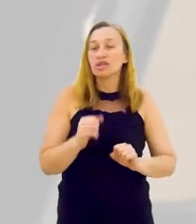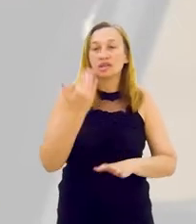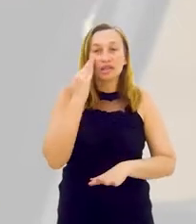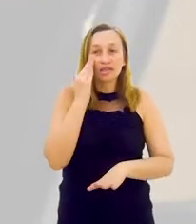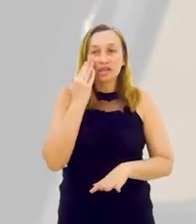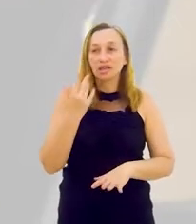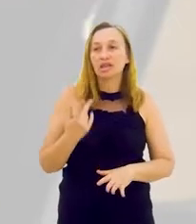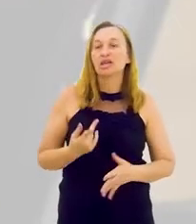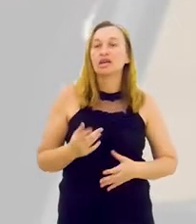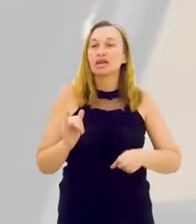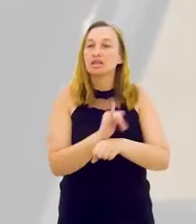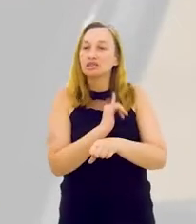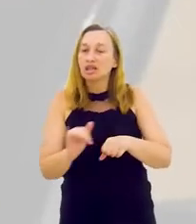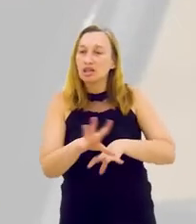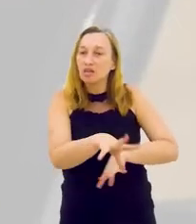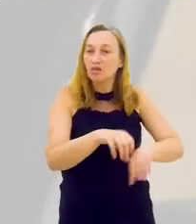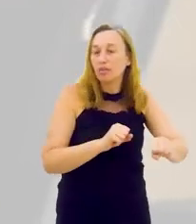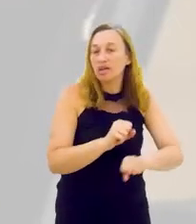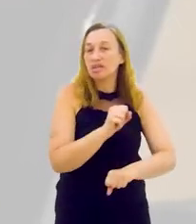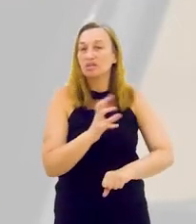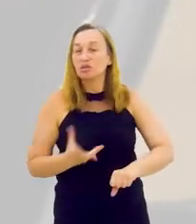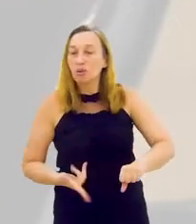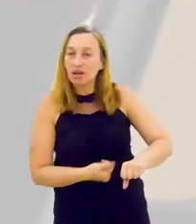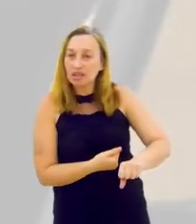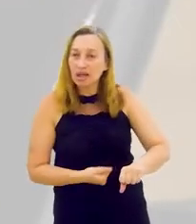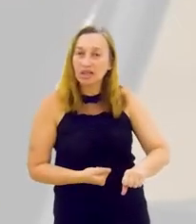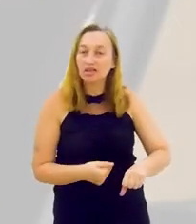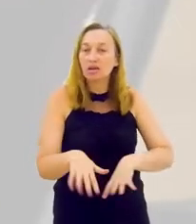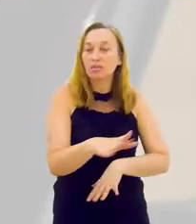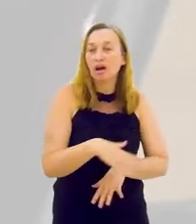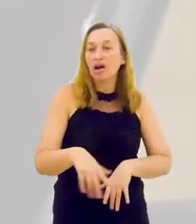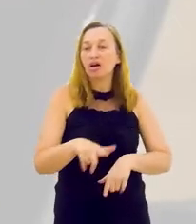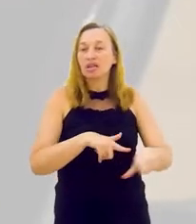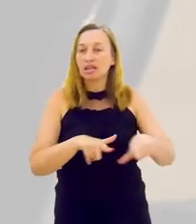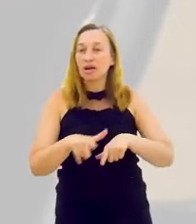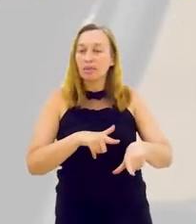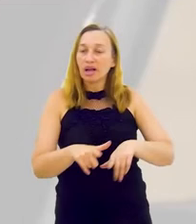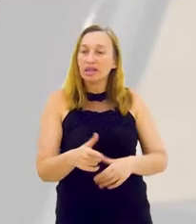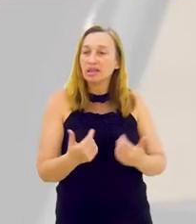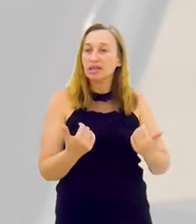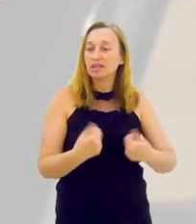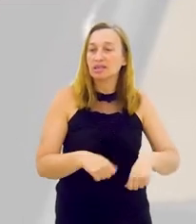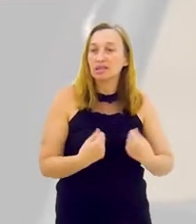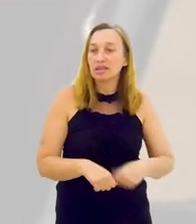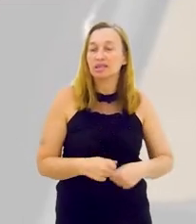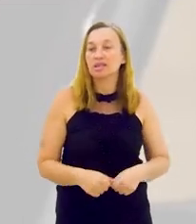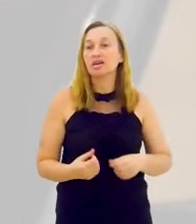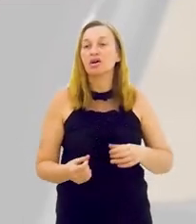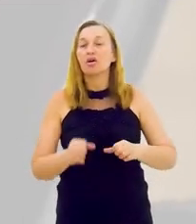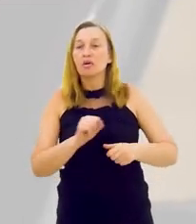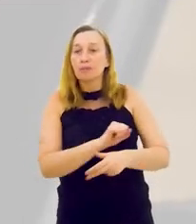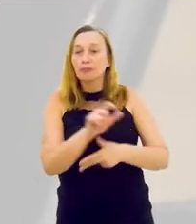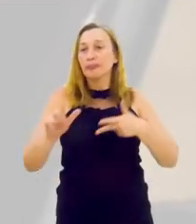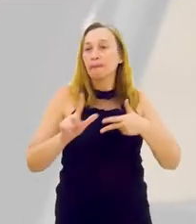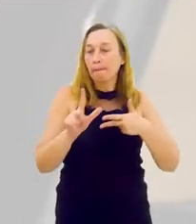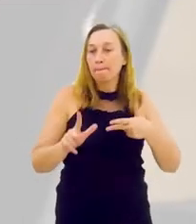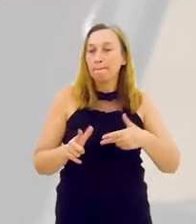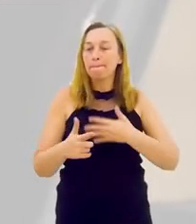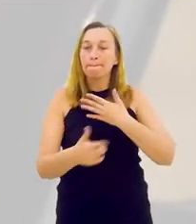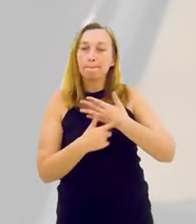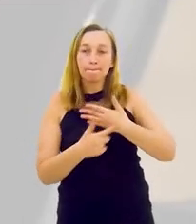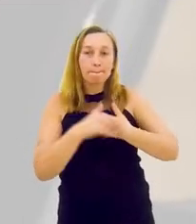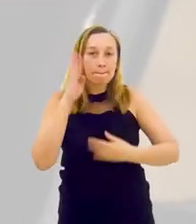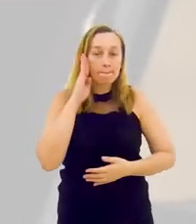ler as demandas para que faça uma formação apropriada para a demanda de mercado. E, a partir daí, criar o fomento. O legislativo tem um